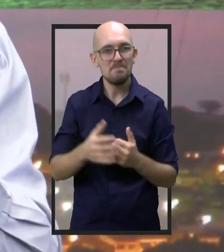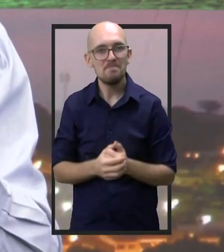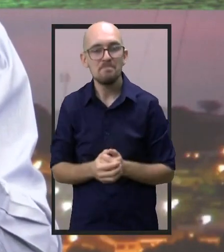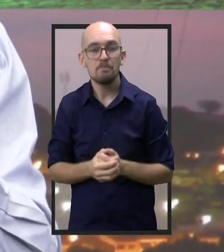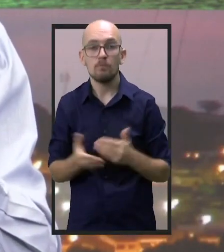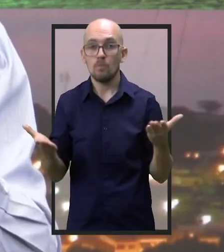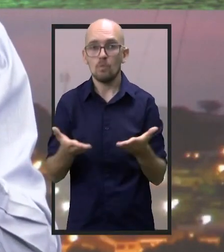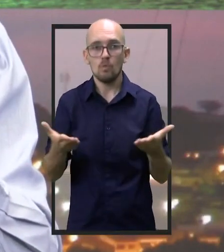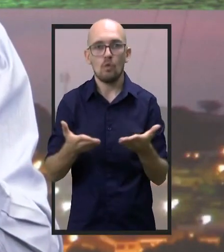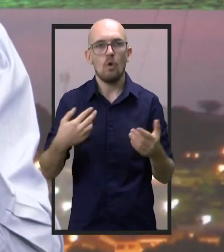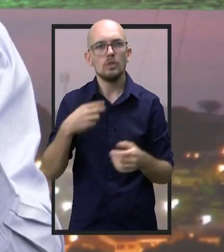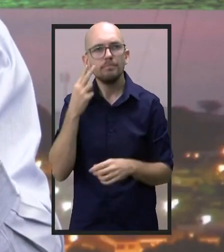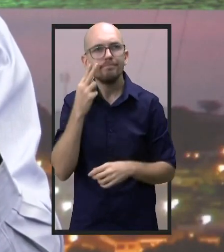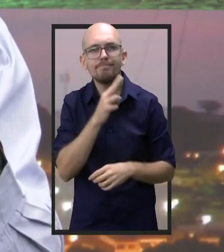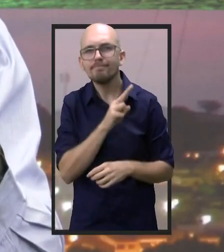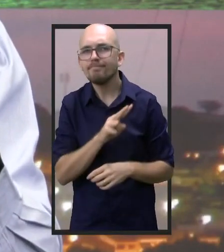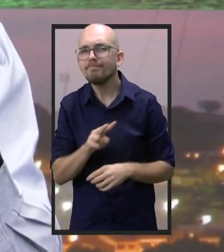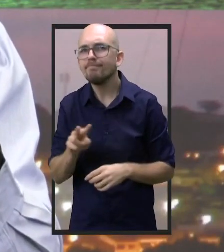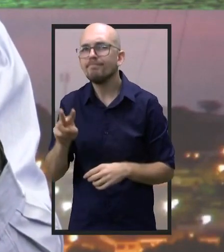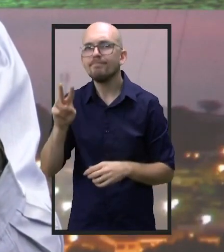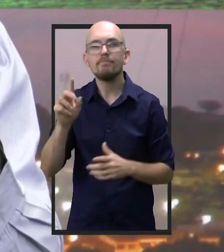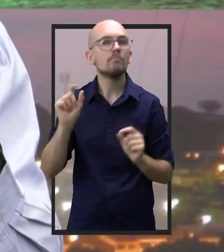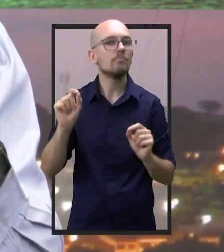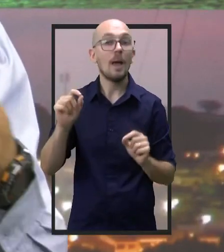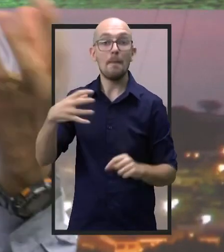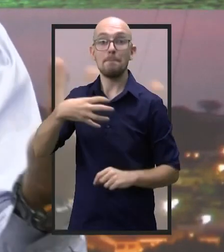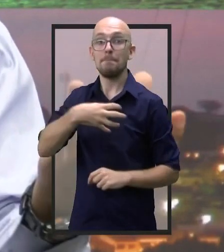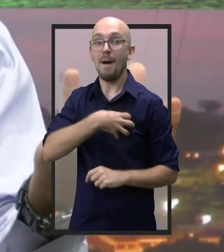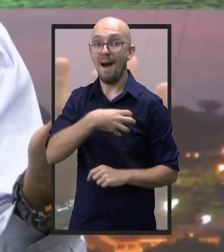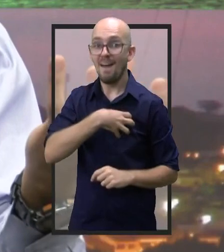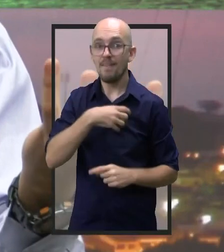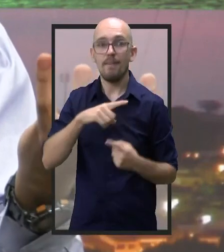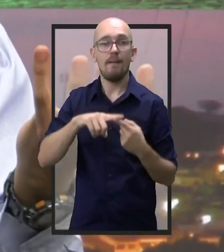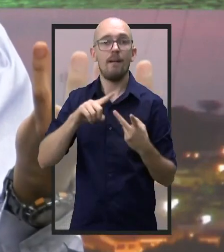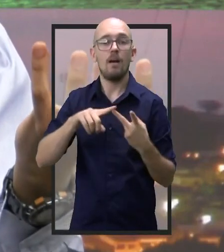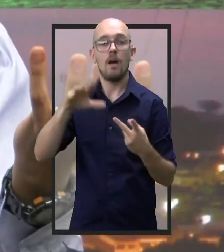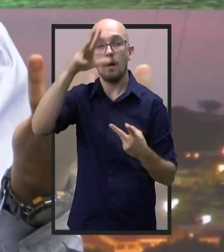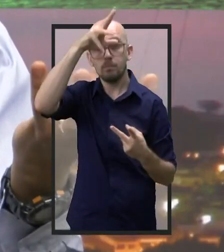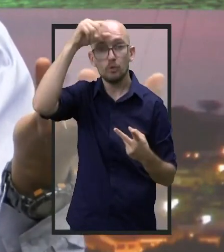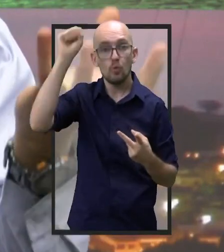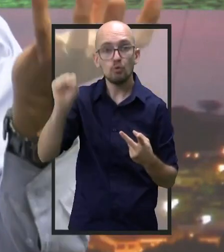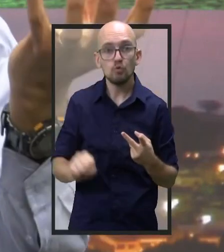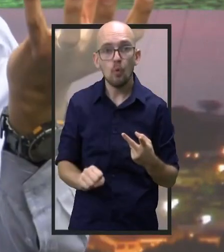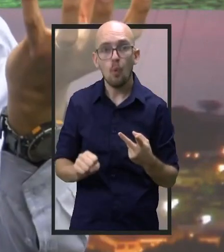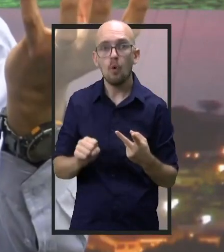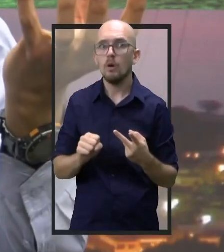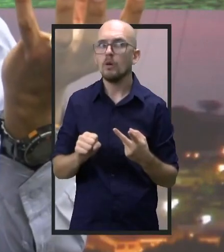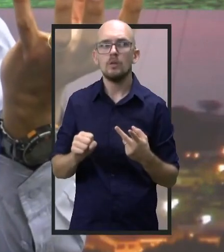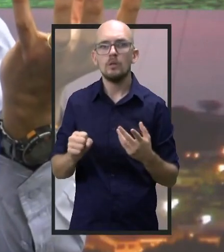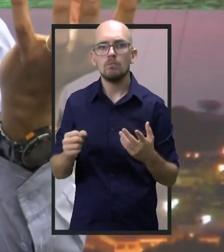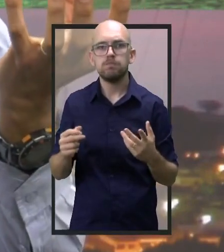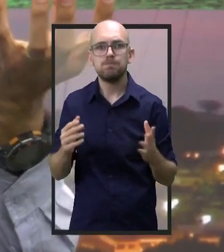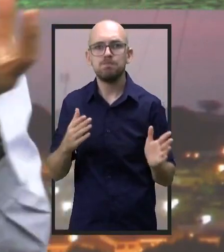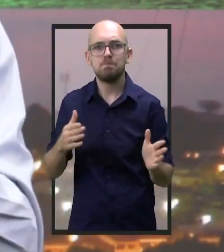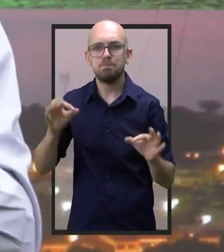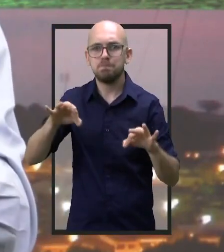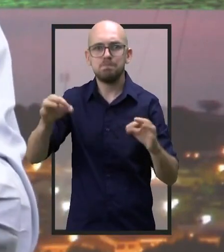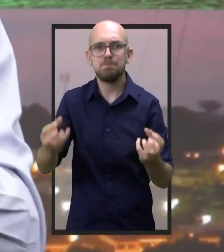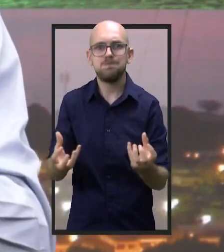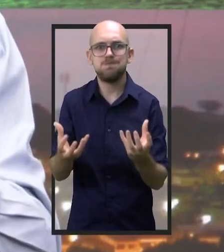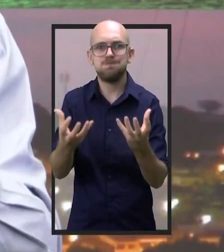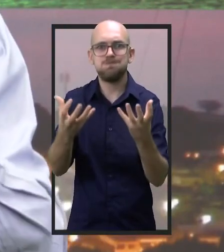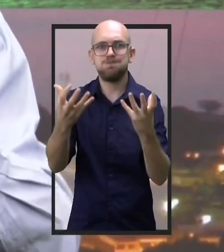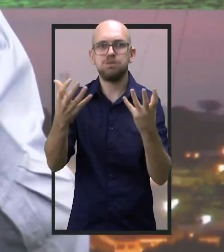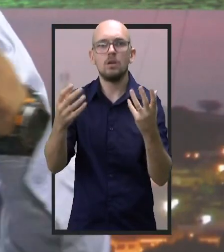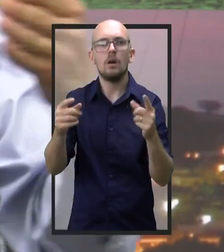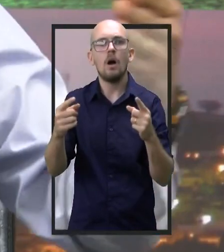Hoje a gente vê uma Bahia ou um Mato Grosso do Sul, né, com valores de produção, competindo até com o